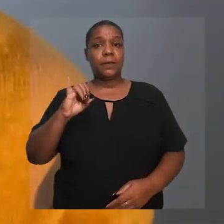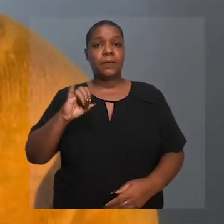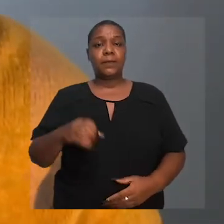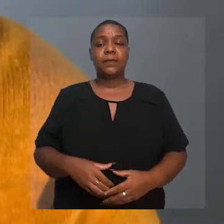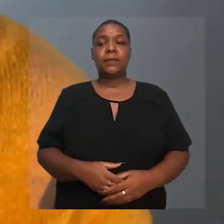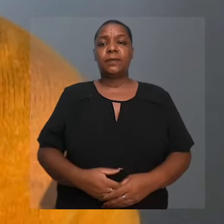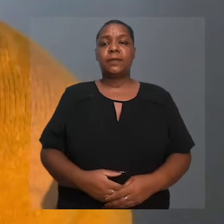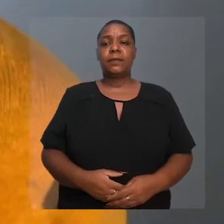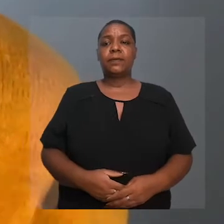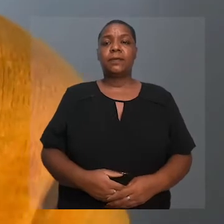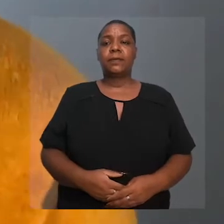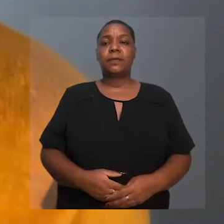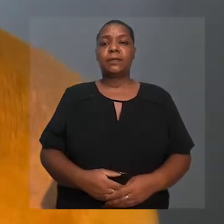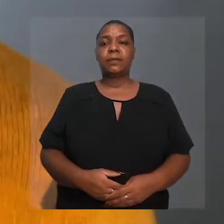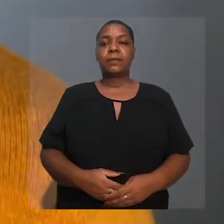Oi.